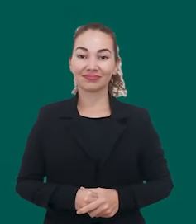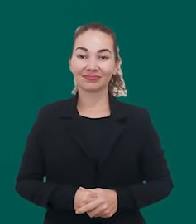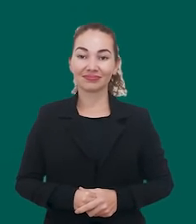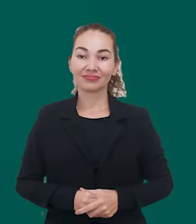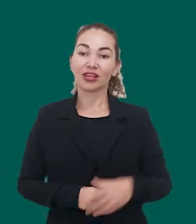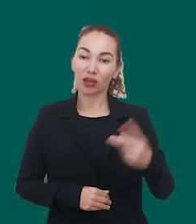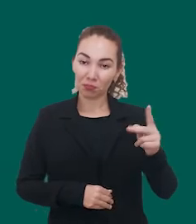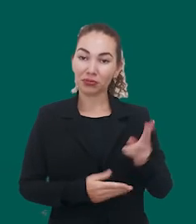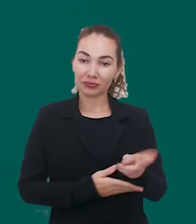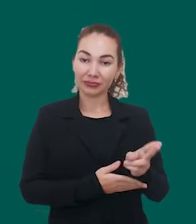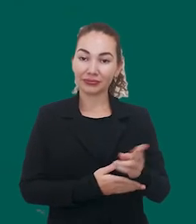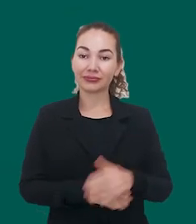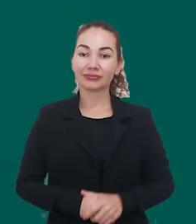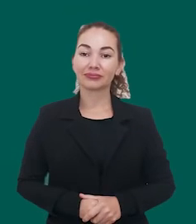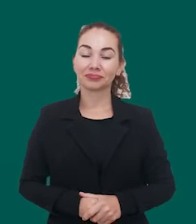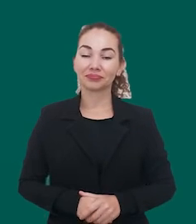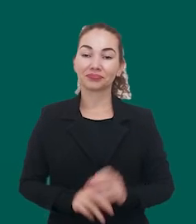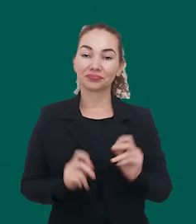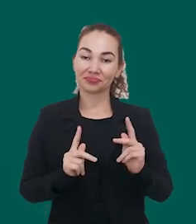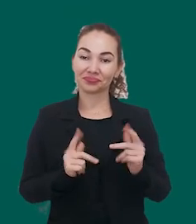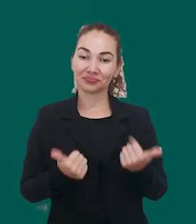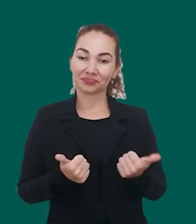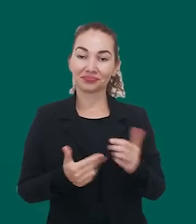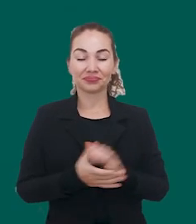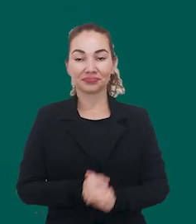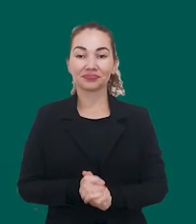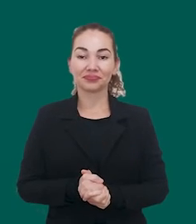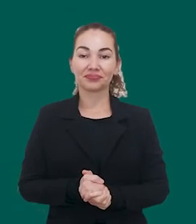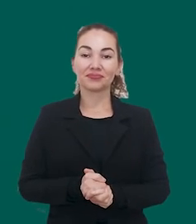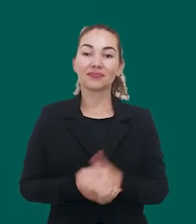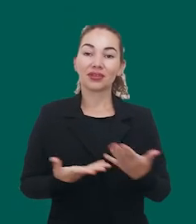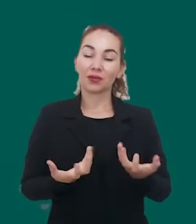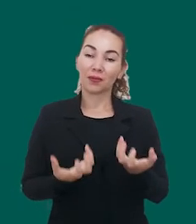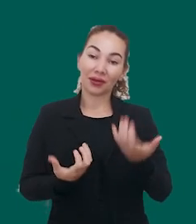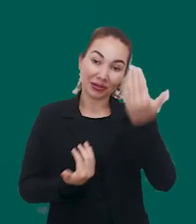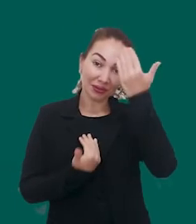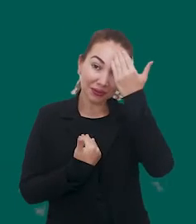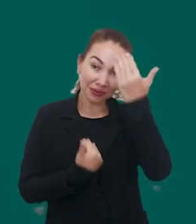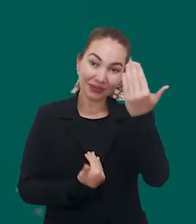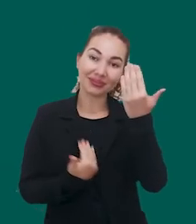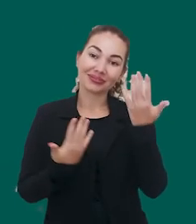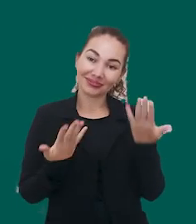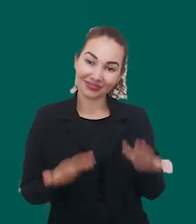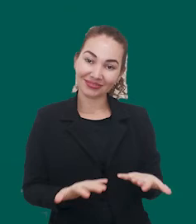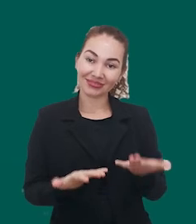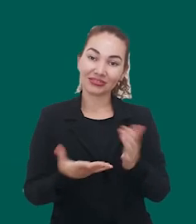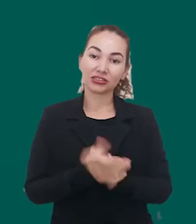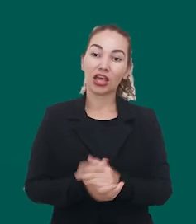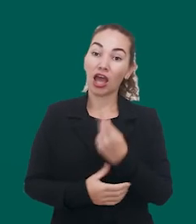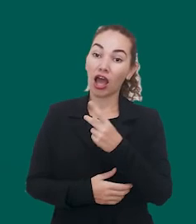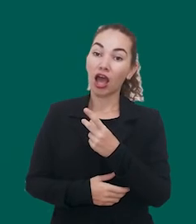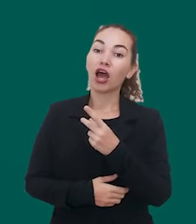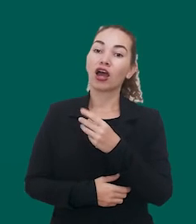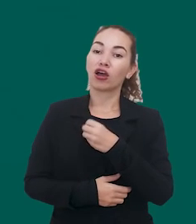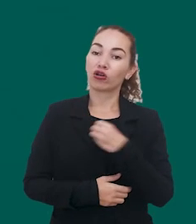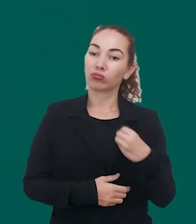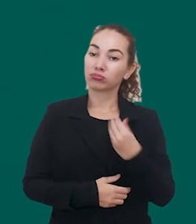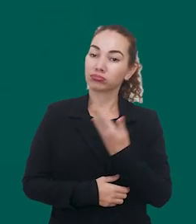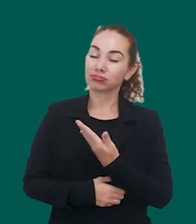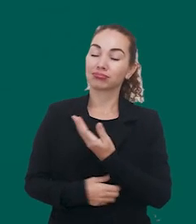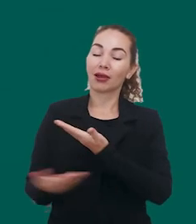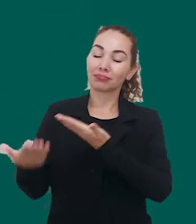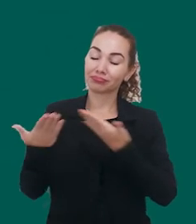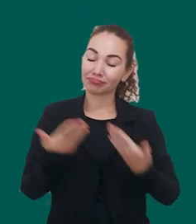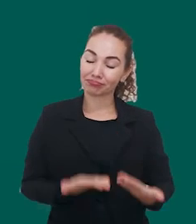Vai, Rani, com a palavra. Então tá, eu queria agradecer, então, ao doutor Igor pela